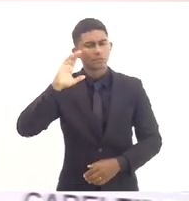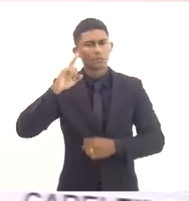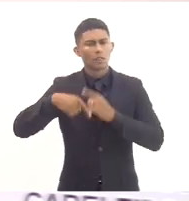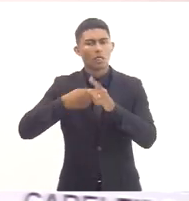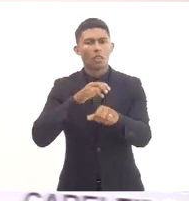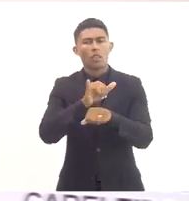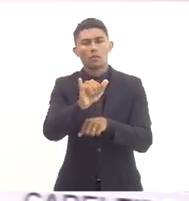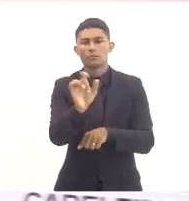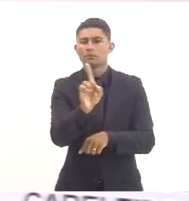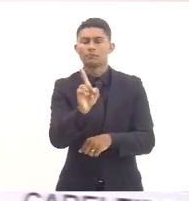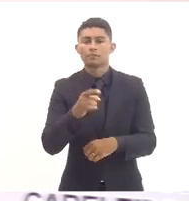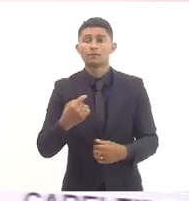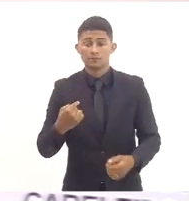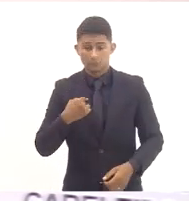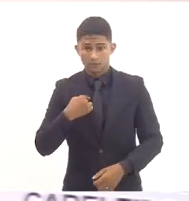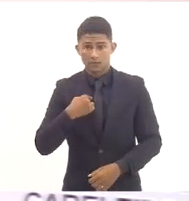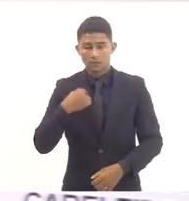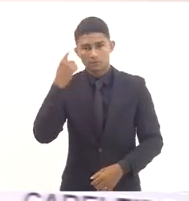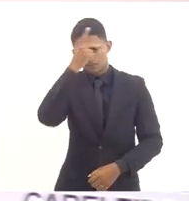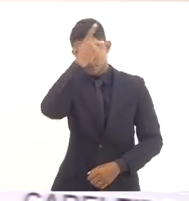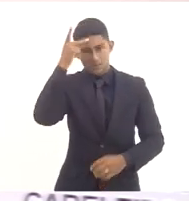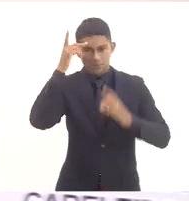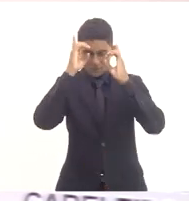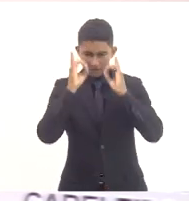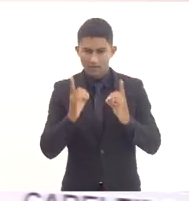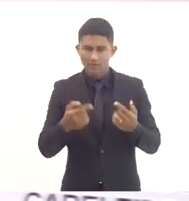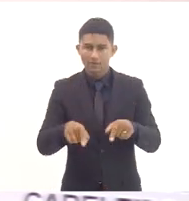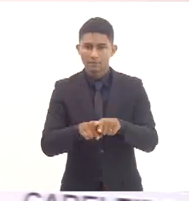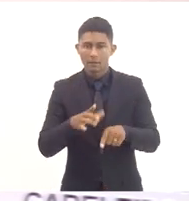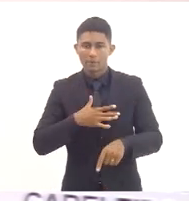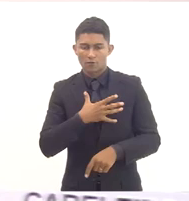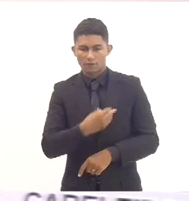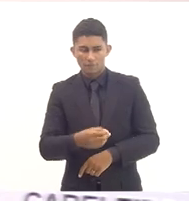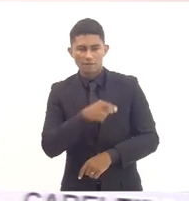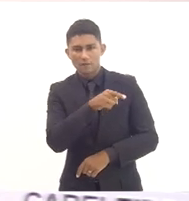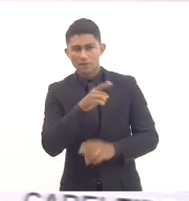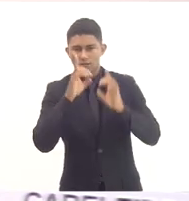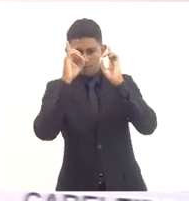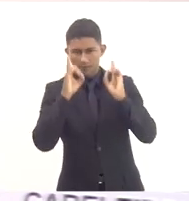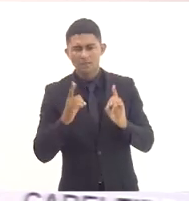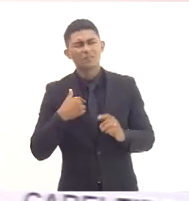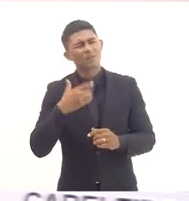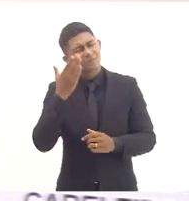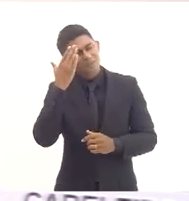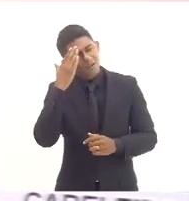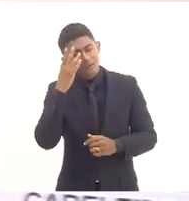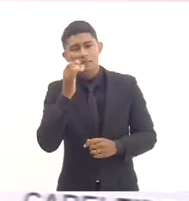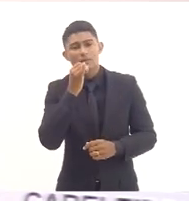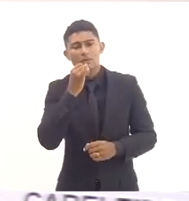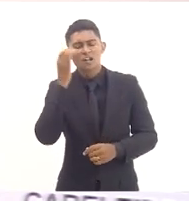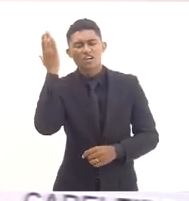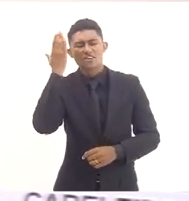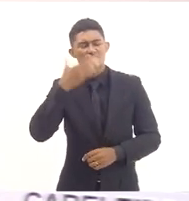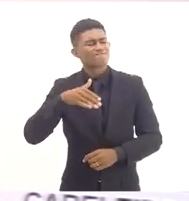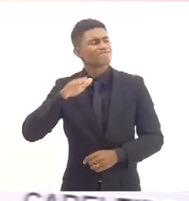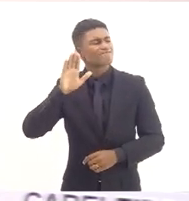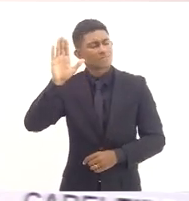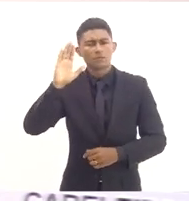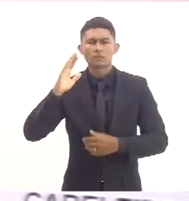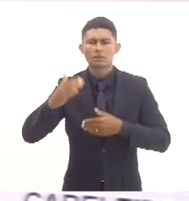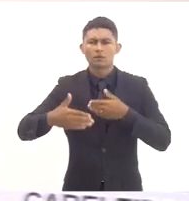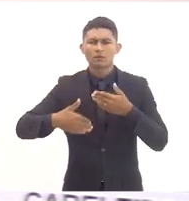eu sou pai de pessoa com deficiência sua pessoa com deficiência aí eu sei que a promessa do imagem é do que a realidade